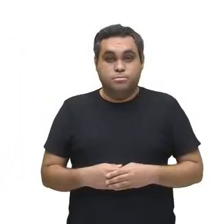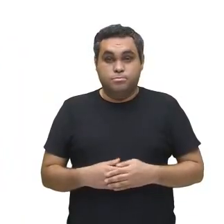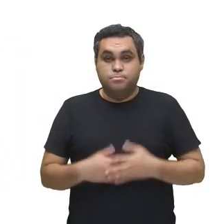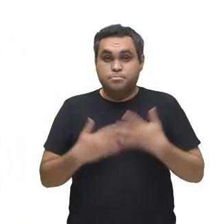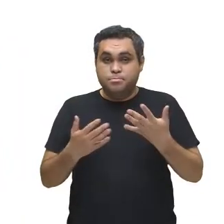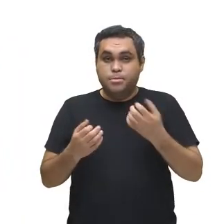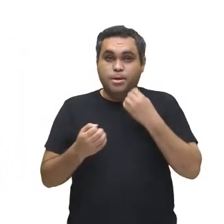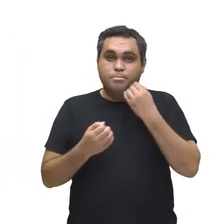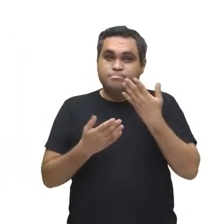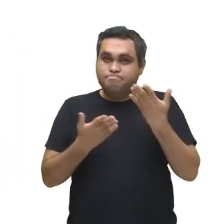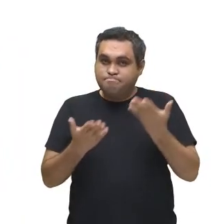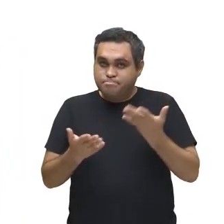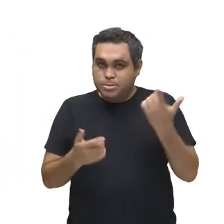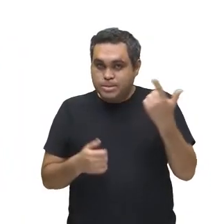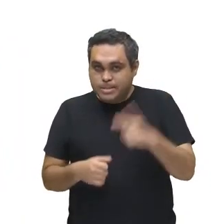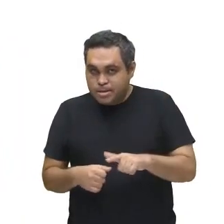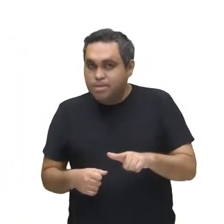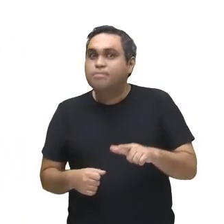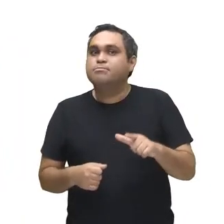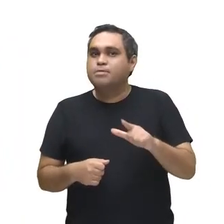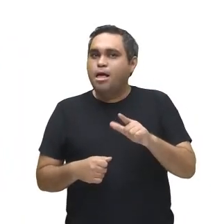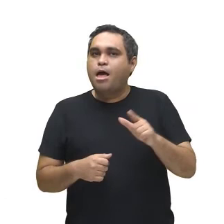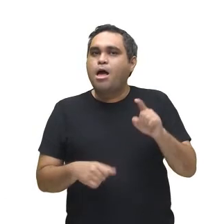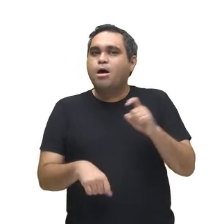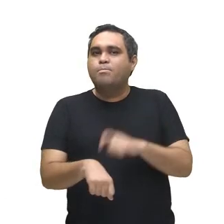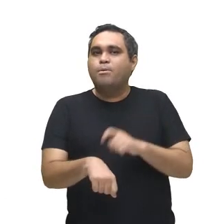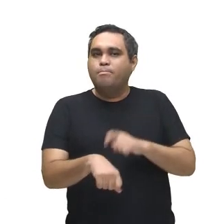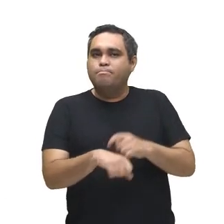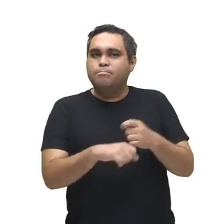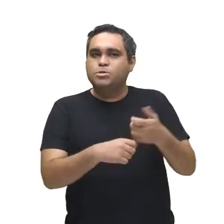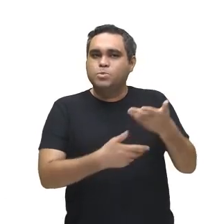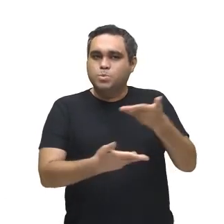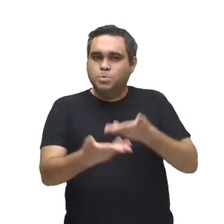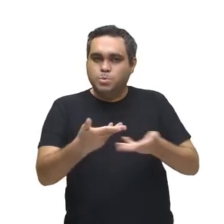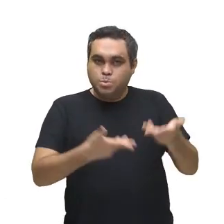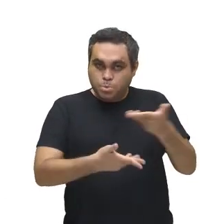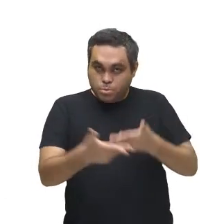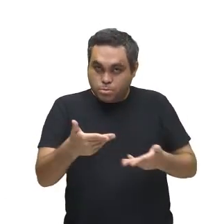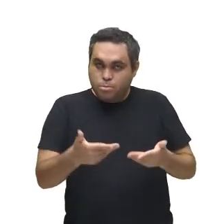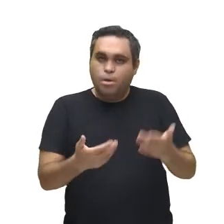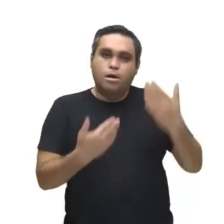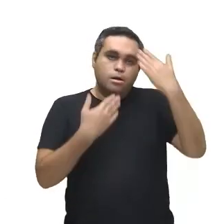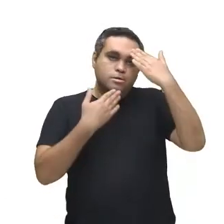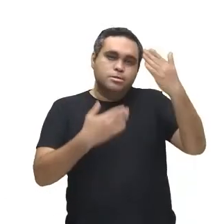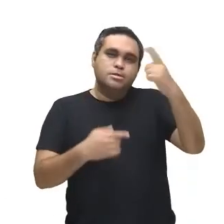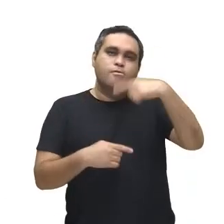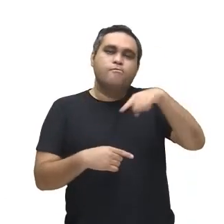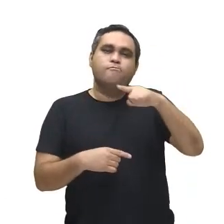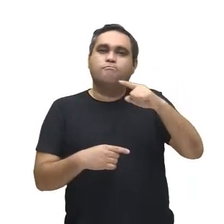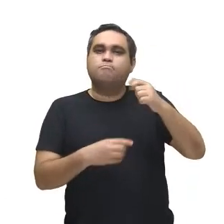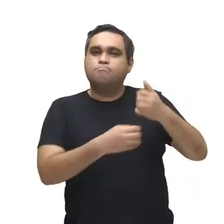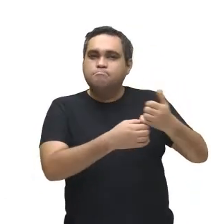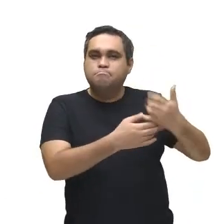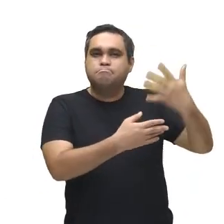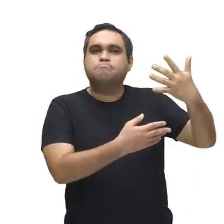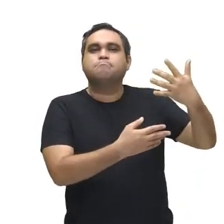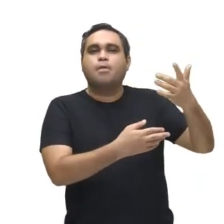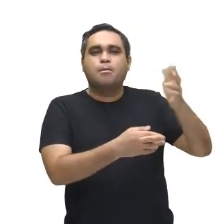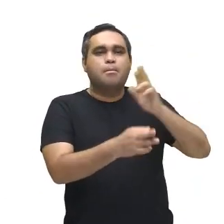Sejam bem-vindos novamente a esse nosso momento de interatividade. Queria agradecer a vocês pela participação nas aulas. Estou vendo que vocês